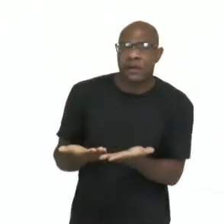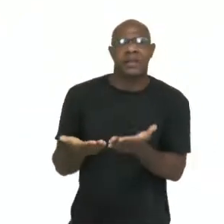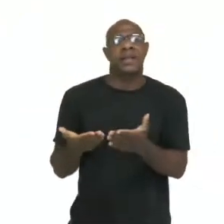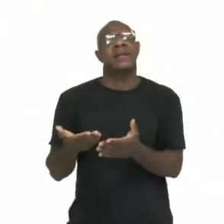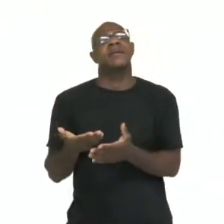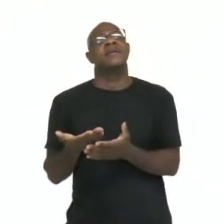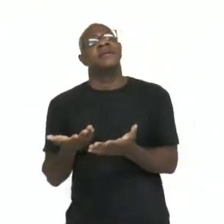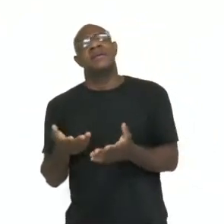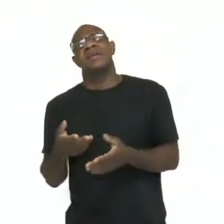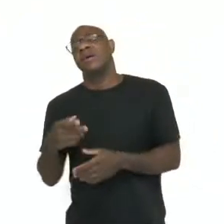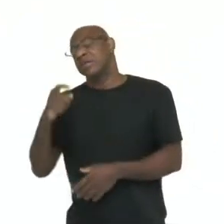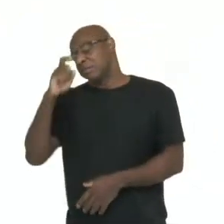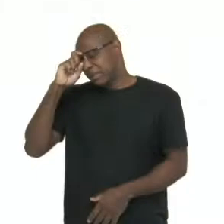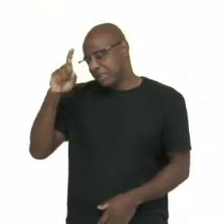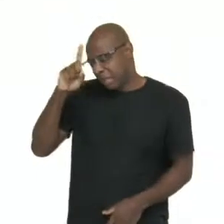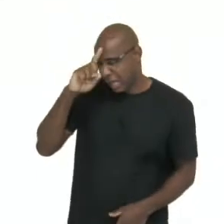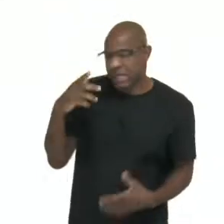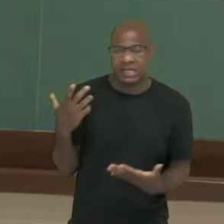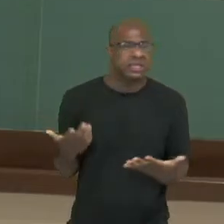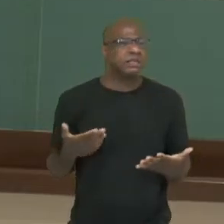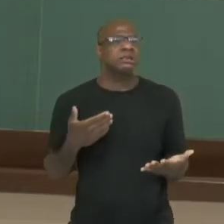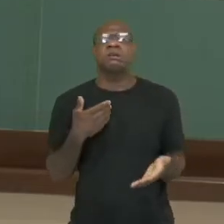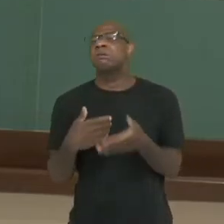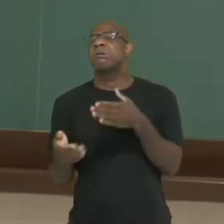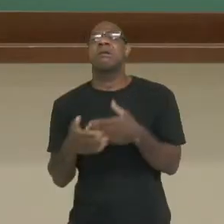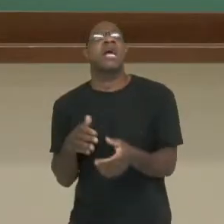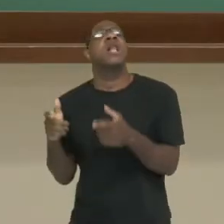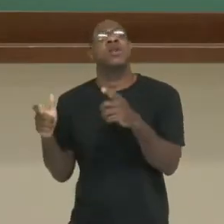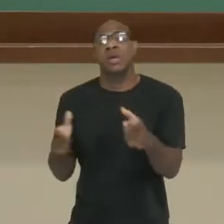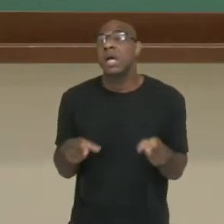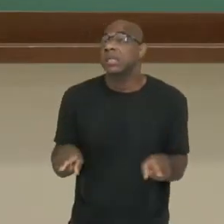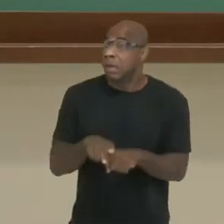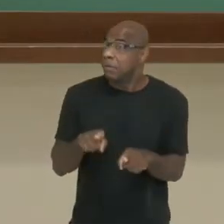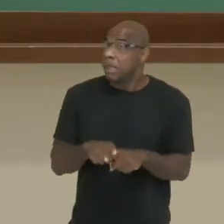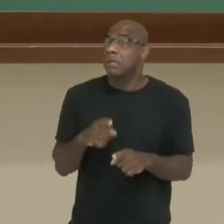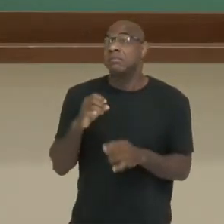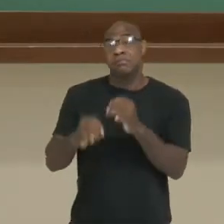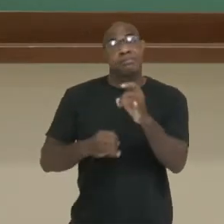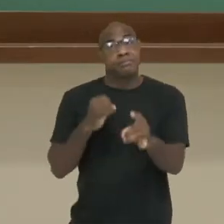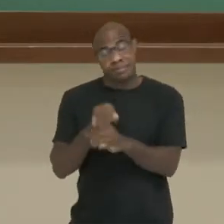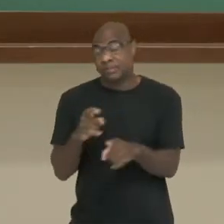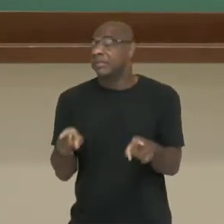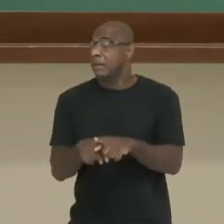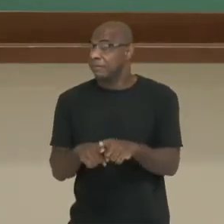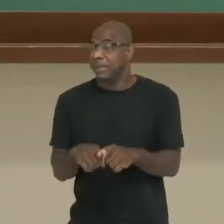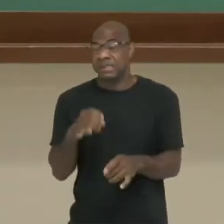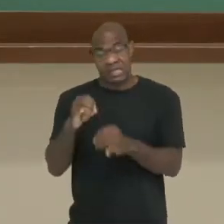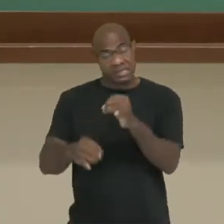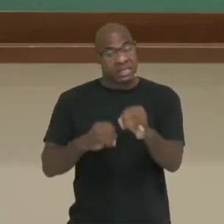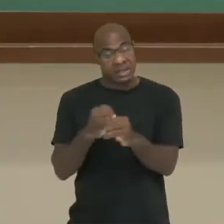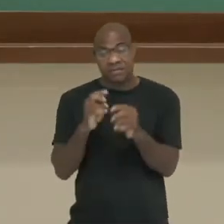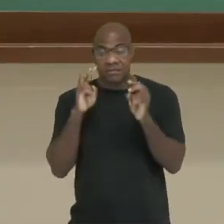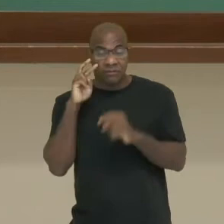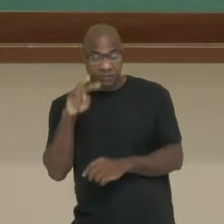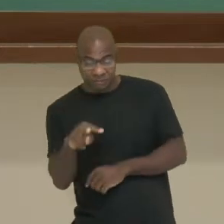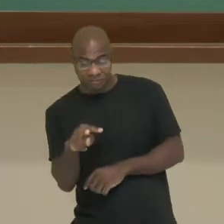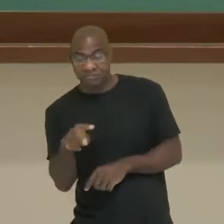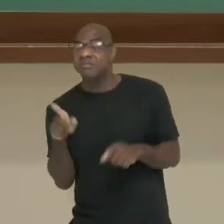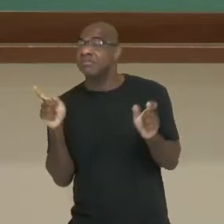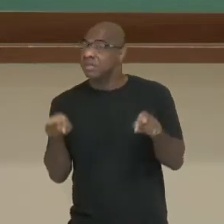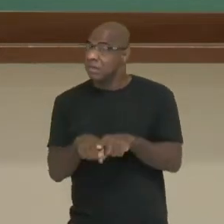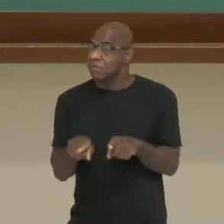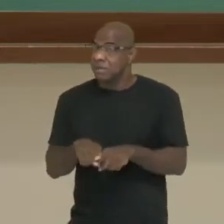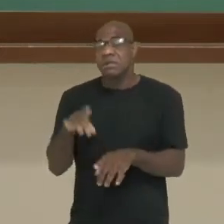parques, hospitais e até mesmo online, né? Quem já assistiu uma apresentação aí, né, online? Já